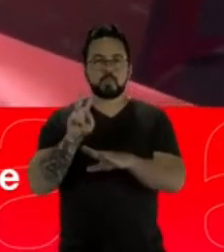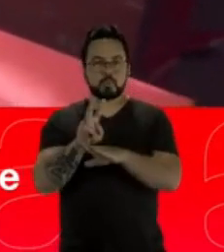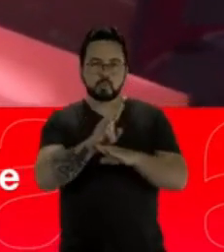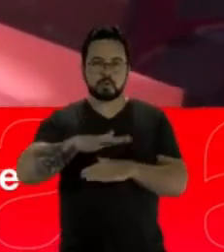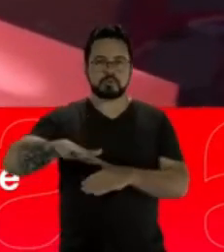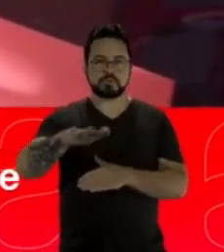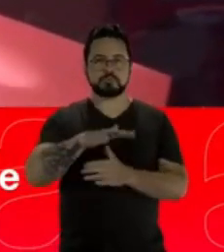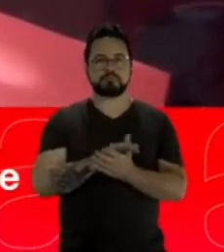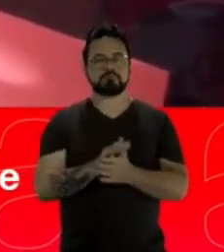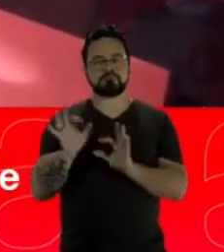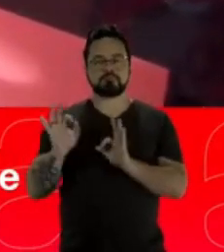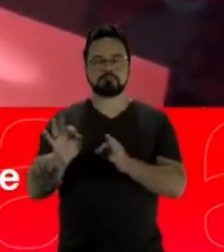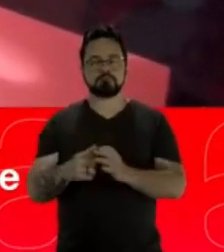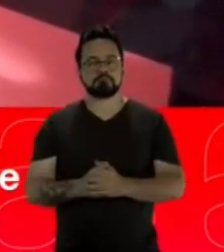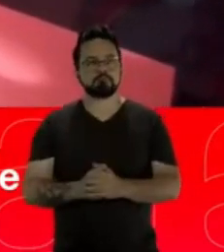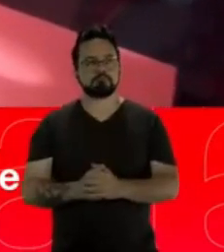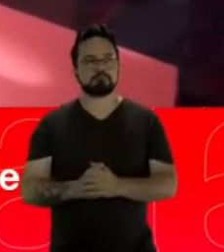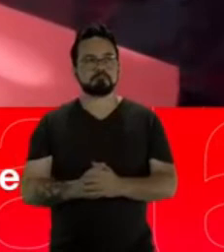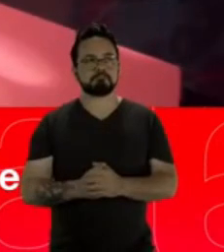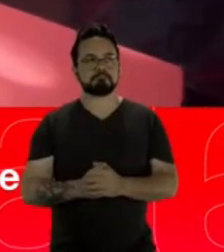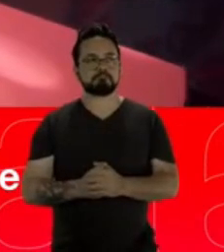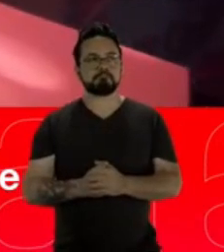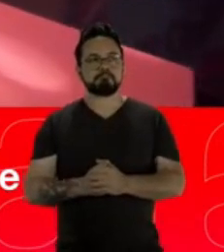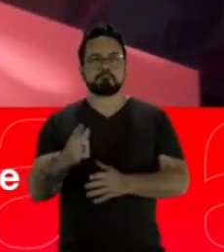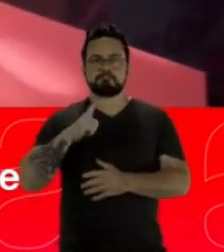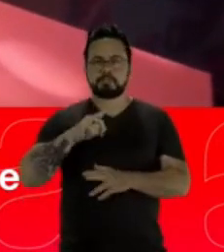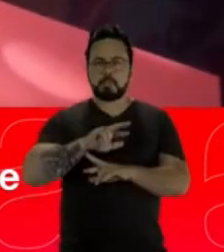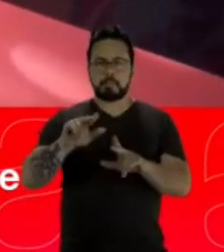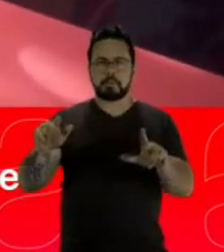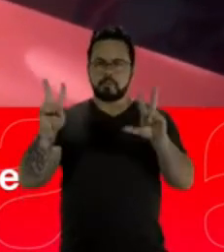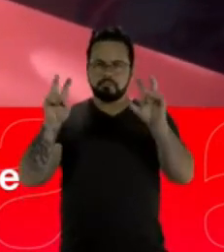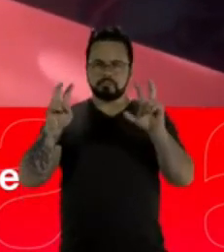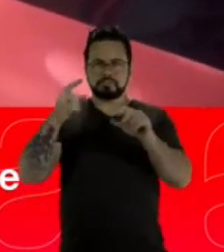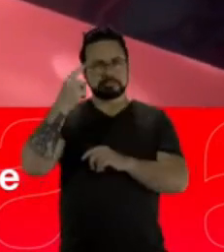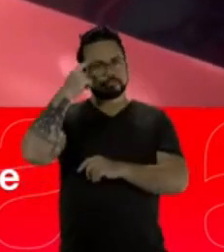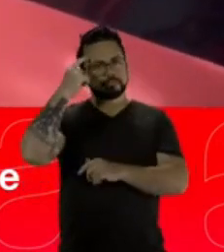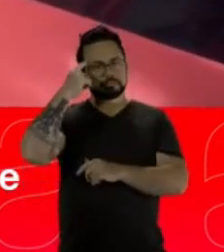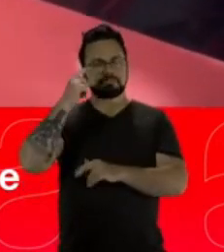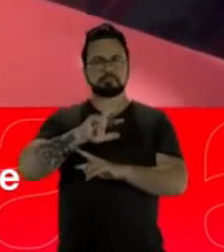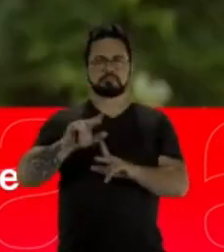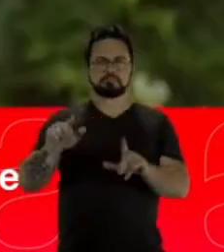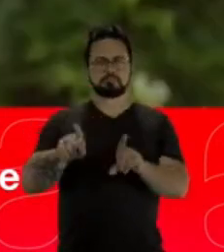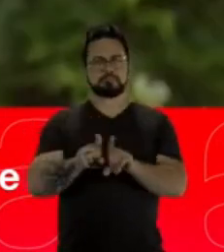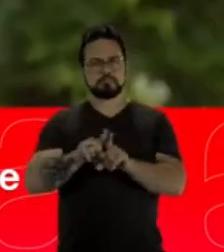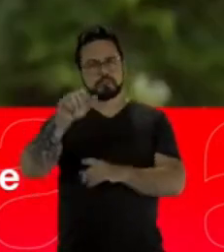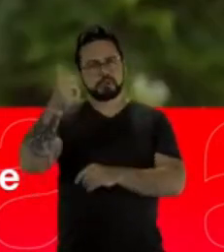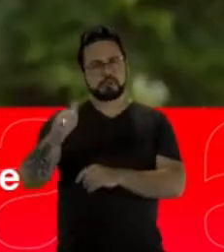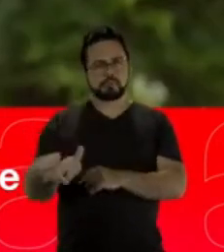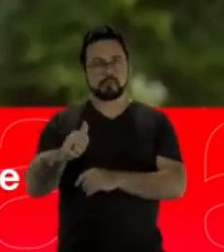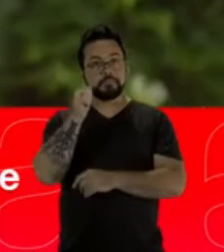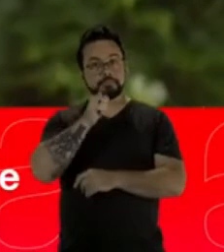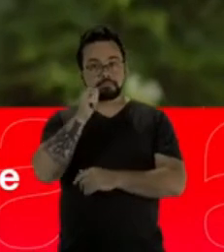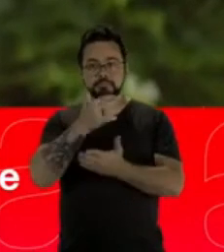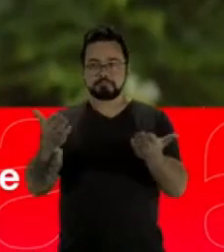espaço. Perfeito. São muitas frentes, né, para a gente pensar, para a gente analisar. Meninas,